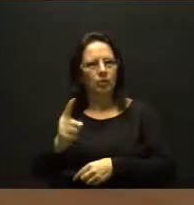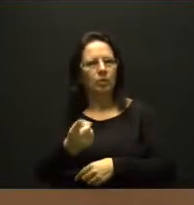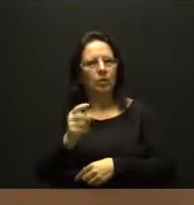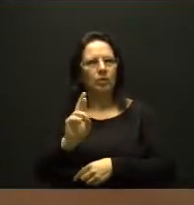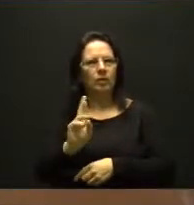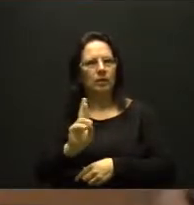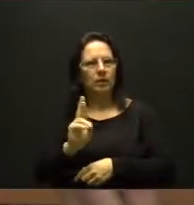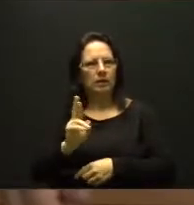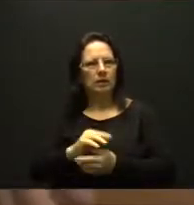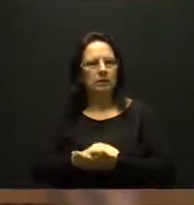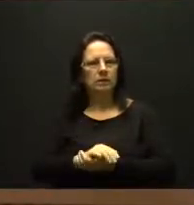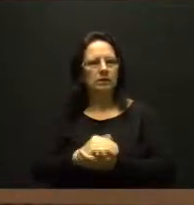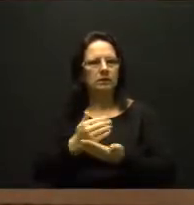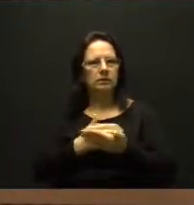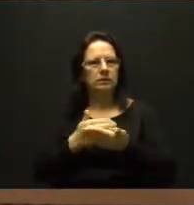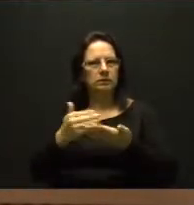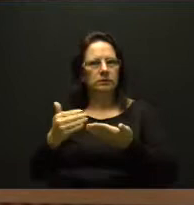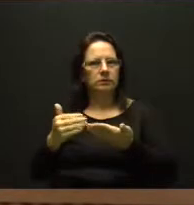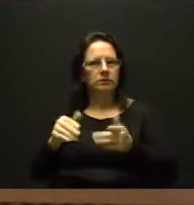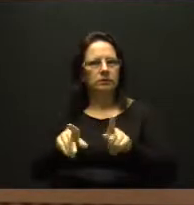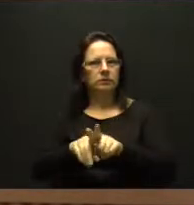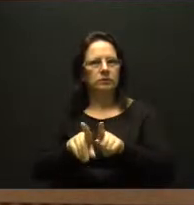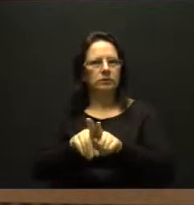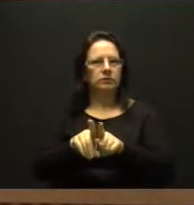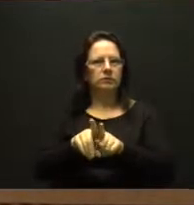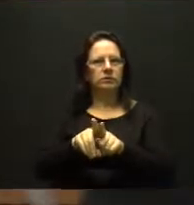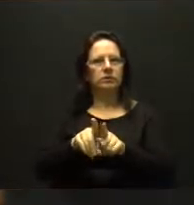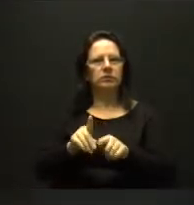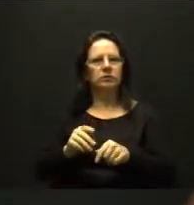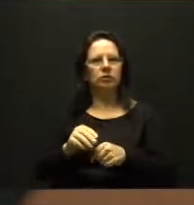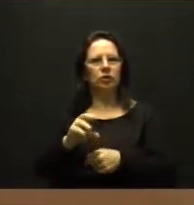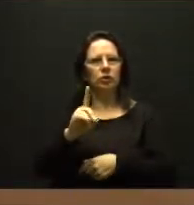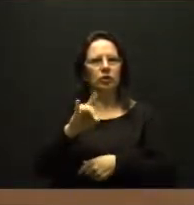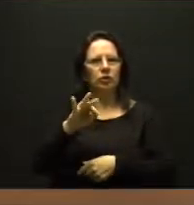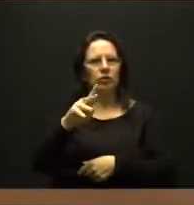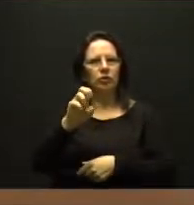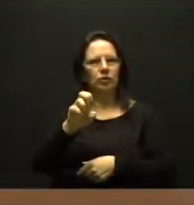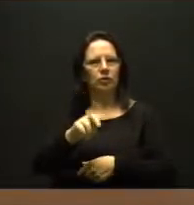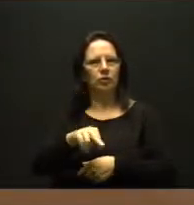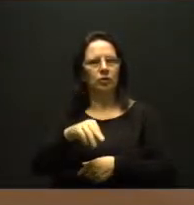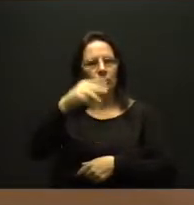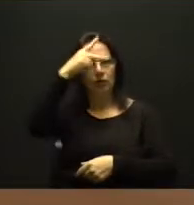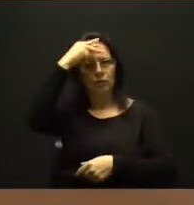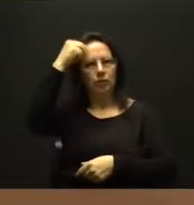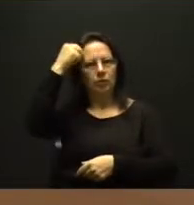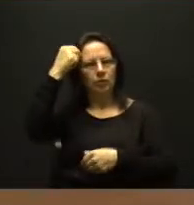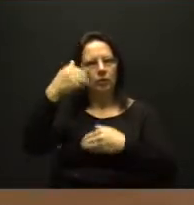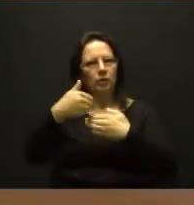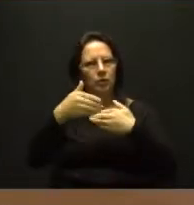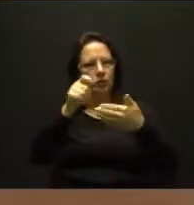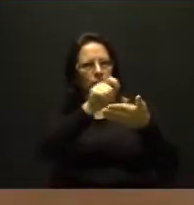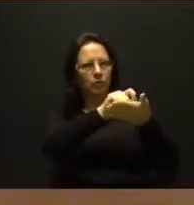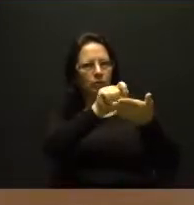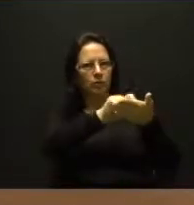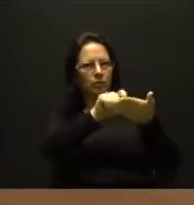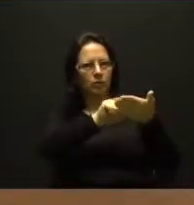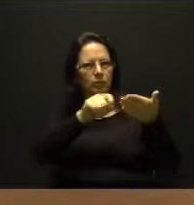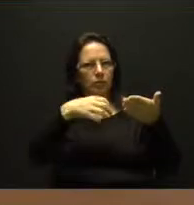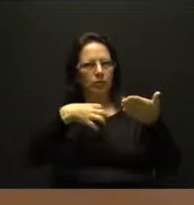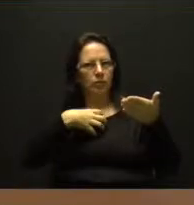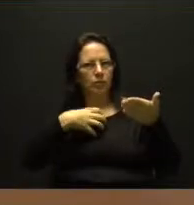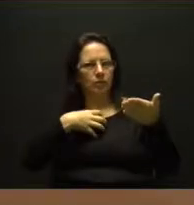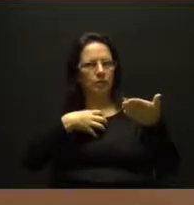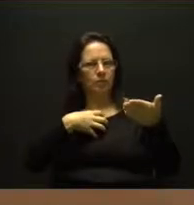reais a iniciativa se adéqua os pressupostos de origem do executivo encontra-se redigida em